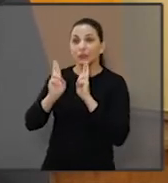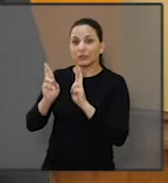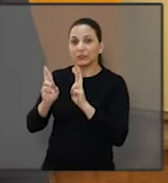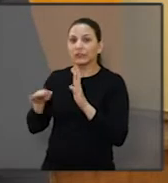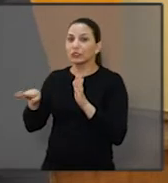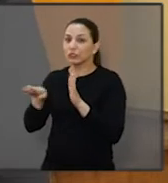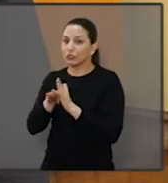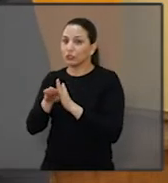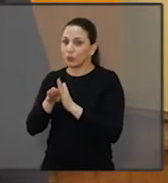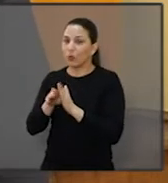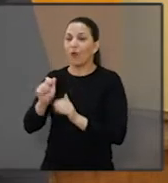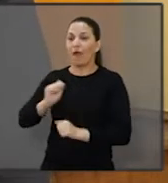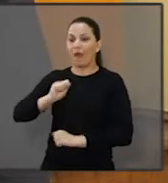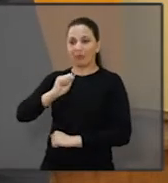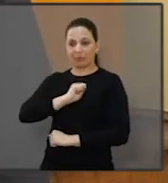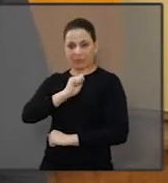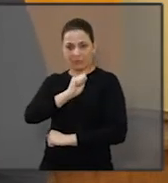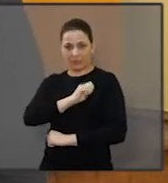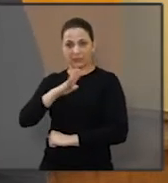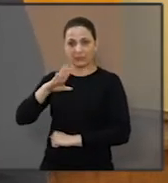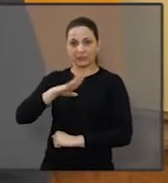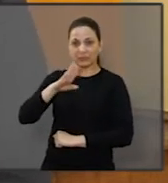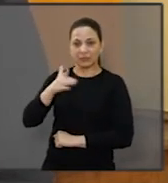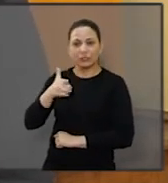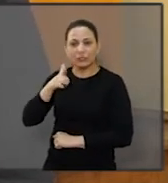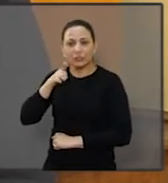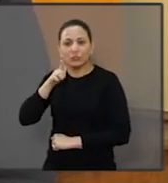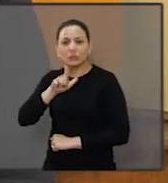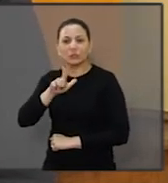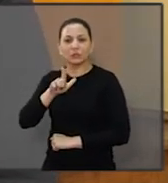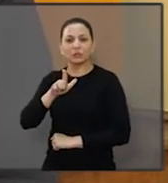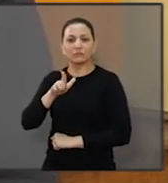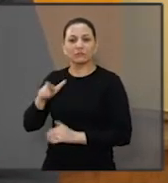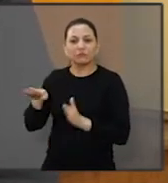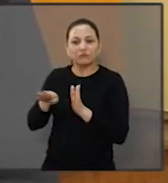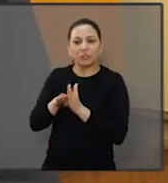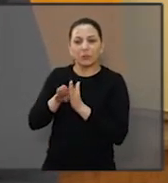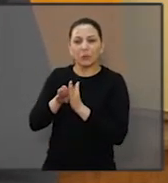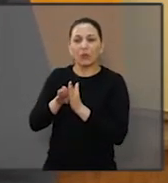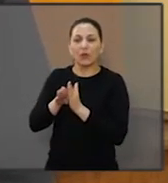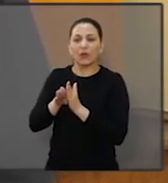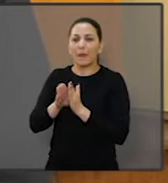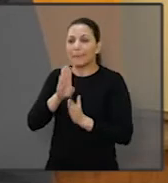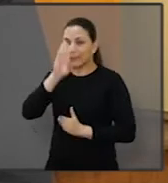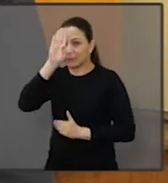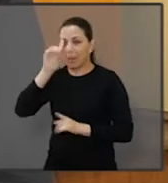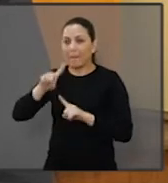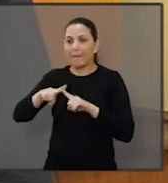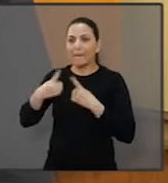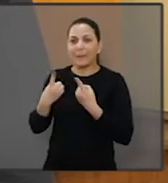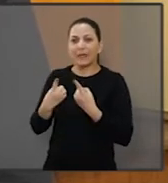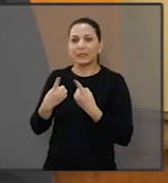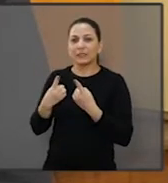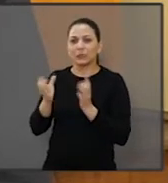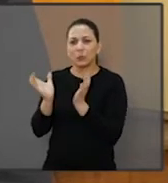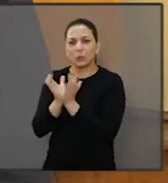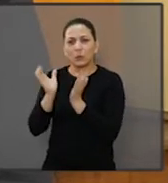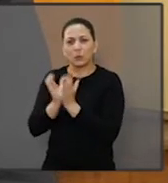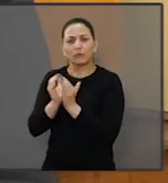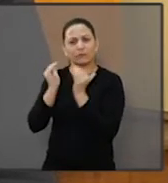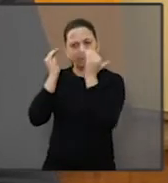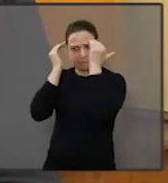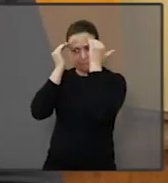torcida. Agora, quando a gente chegou em Atlanta, não. Aí a gente já chegou, não como favorito, mas com uma seleção que